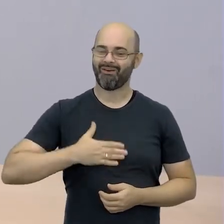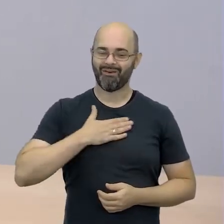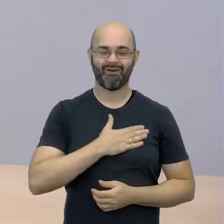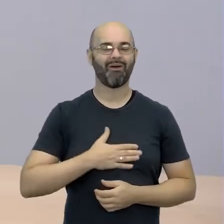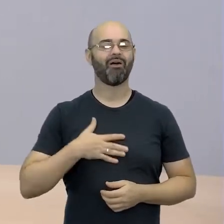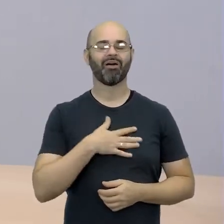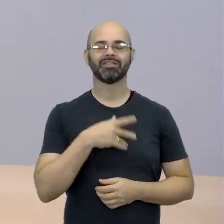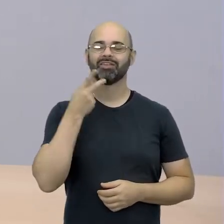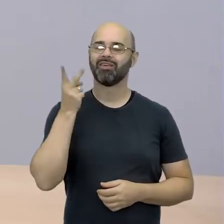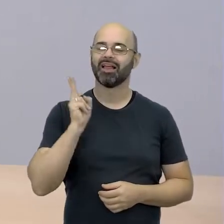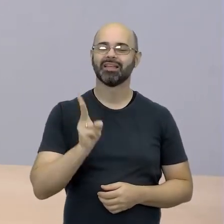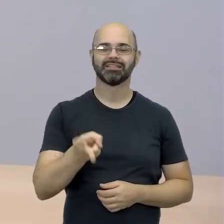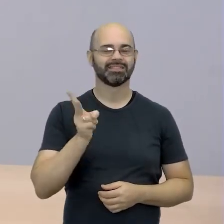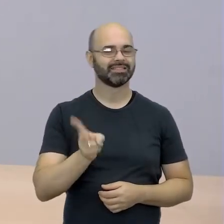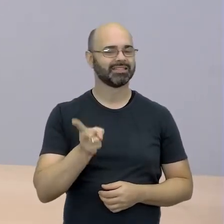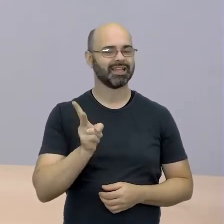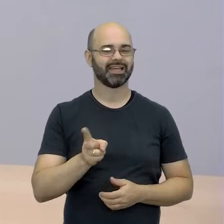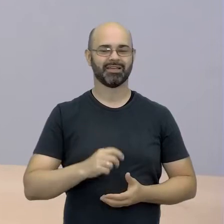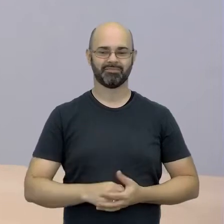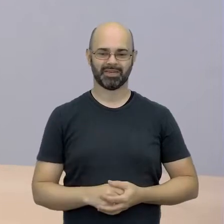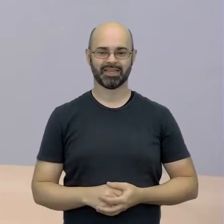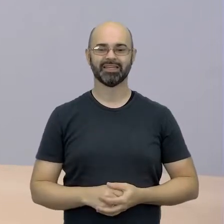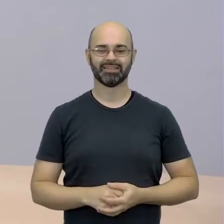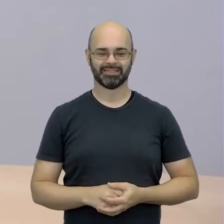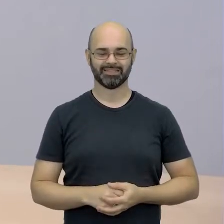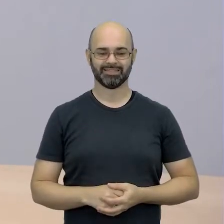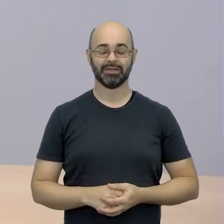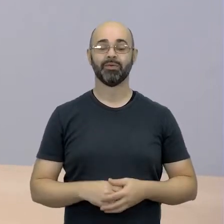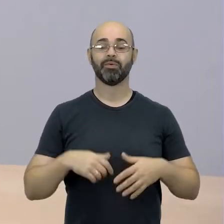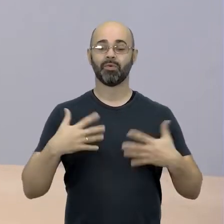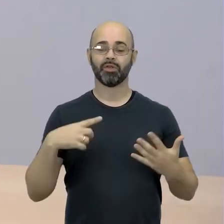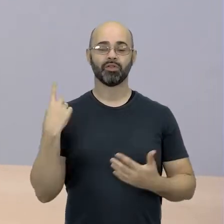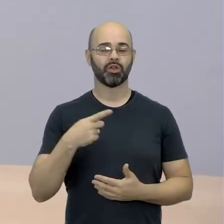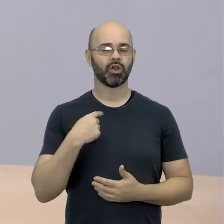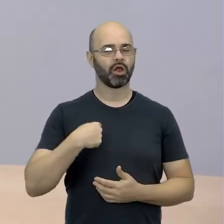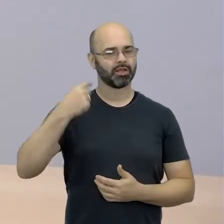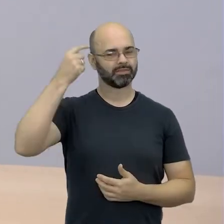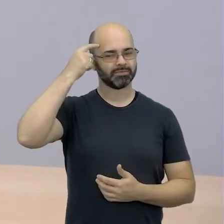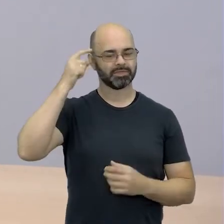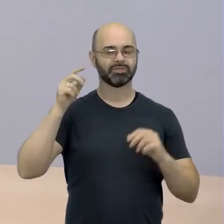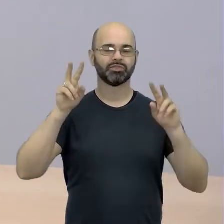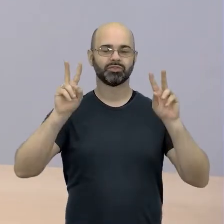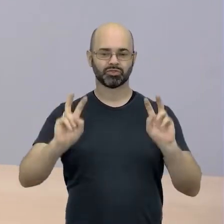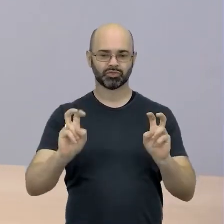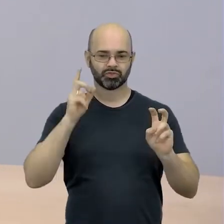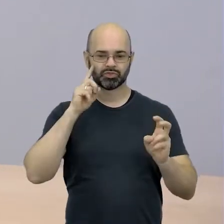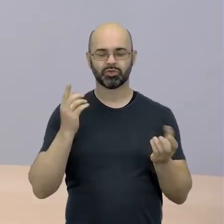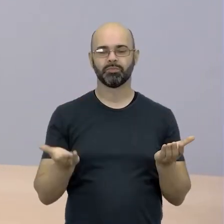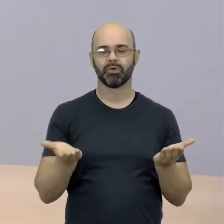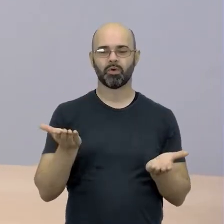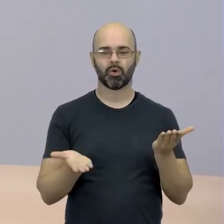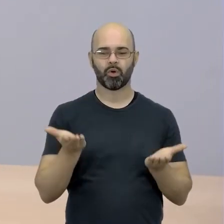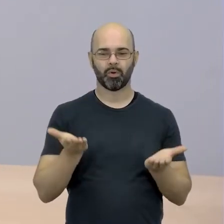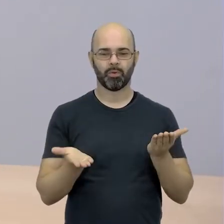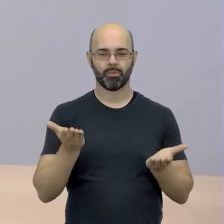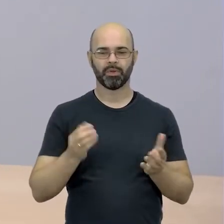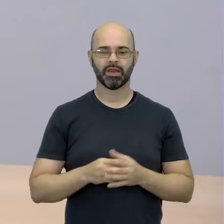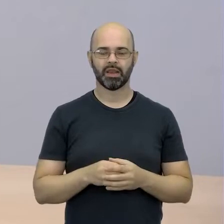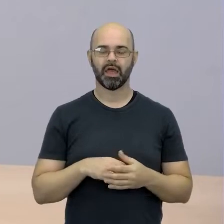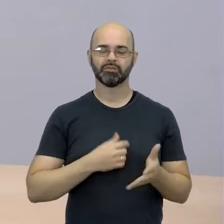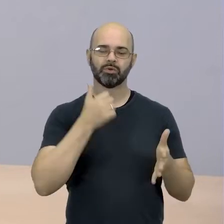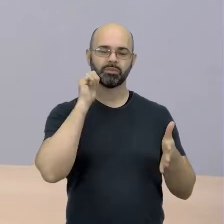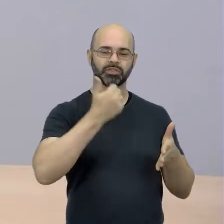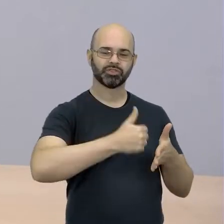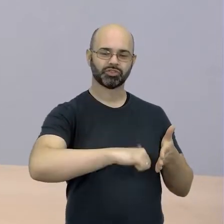frisar, todas as vezes que a gente coloca no nosso radar aferições sobre diagnóstico